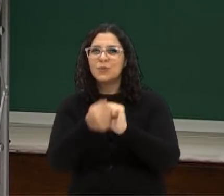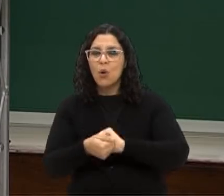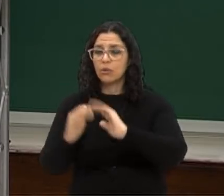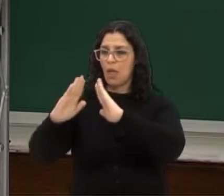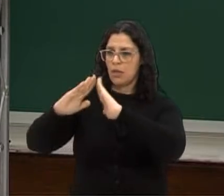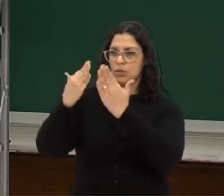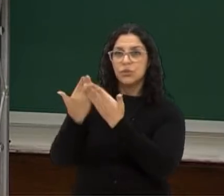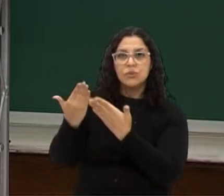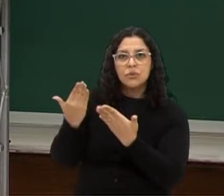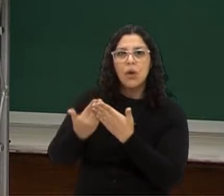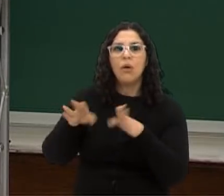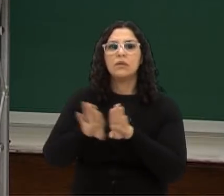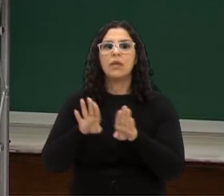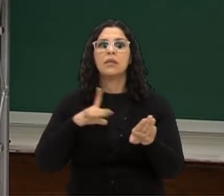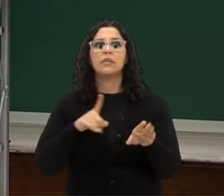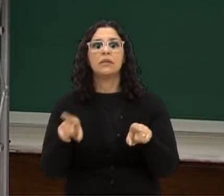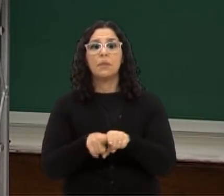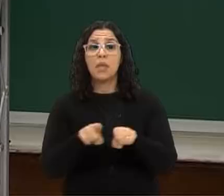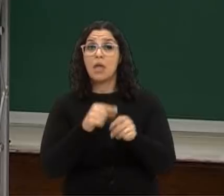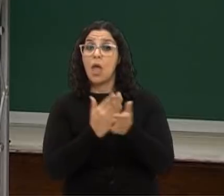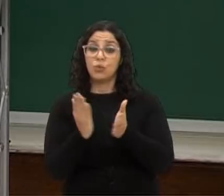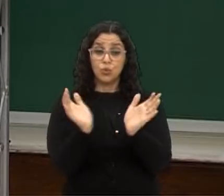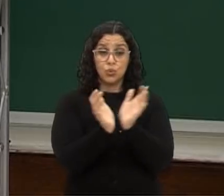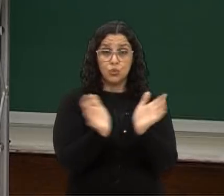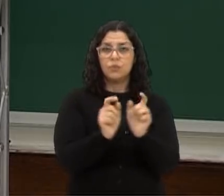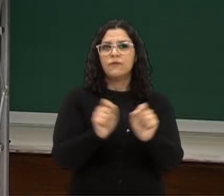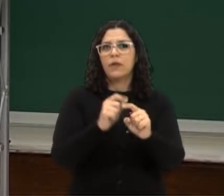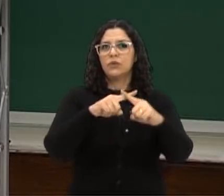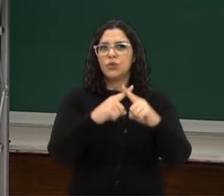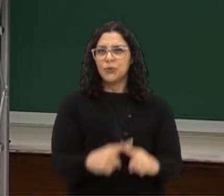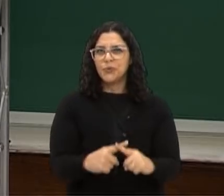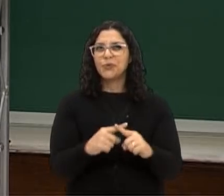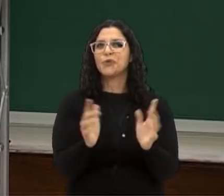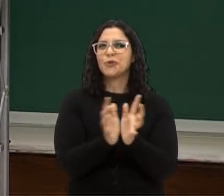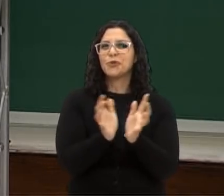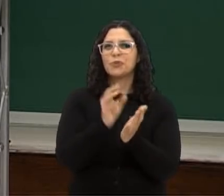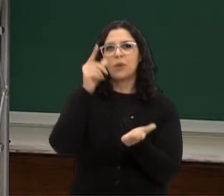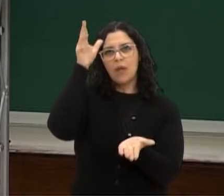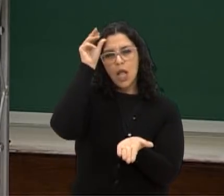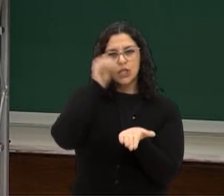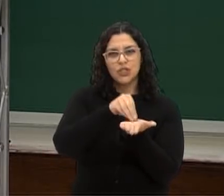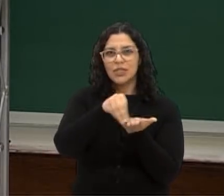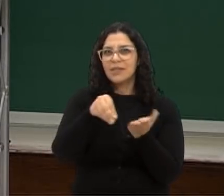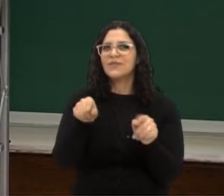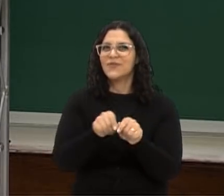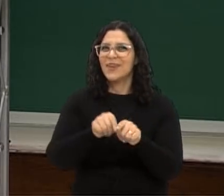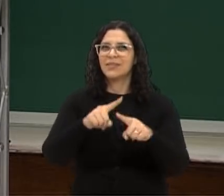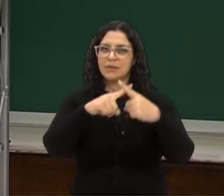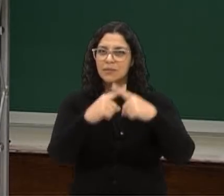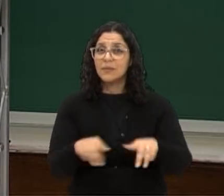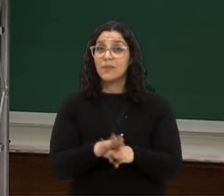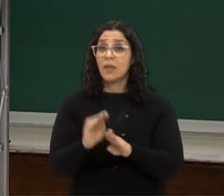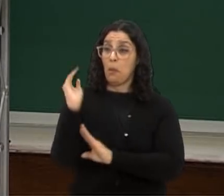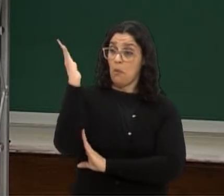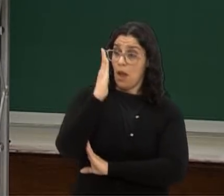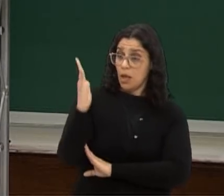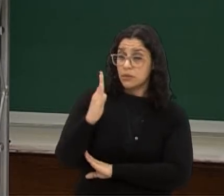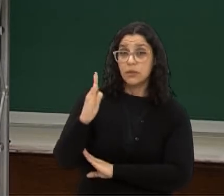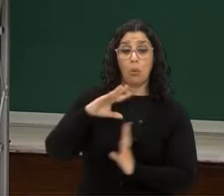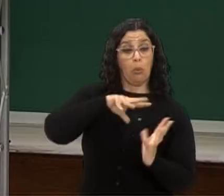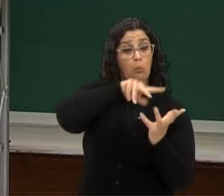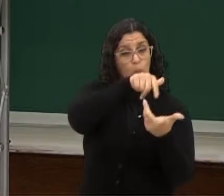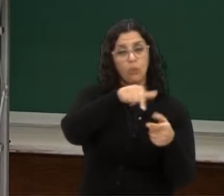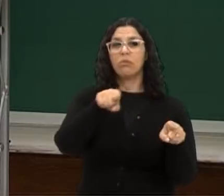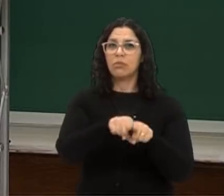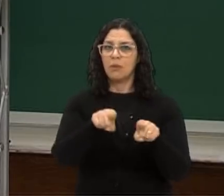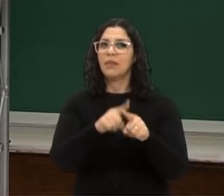escolares e torneios que alguns grupos fazem, né? Alguns clubes de xadrez fazem, e Brasil e Mundial